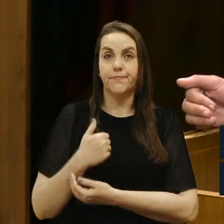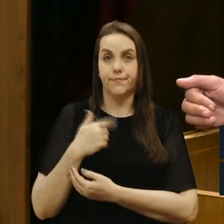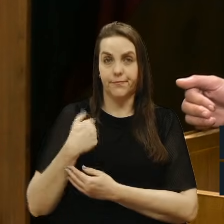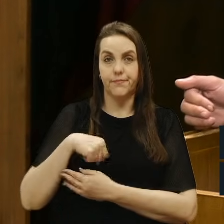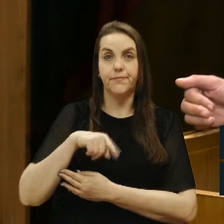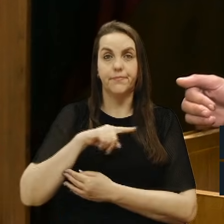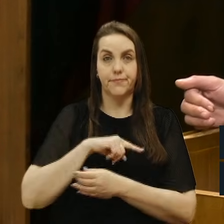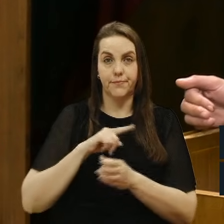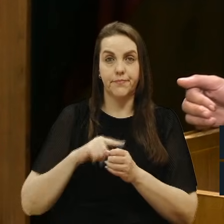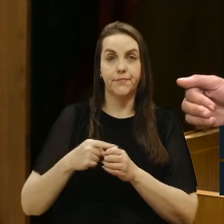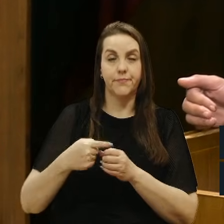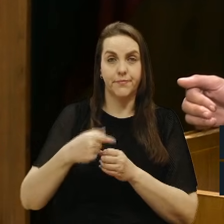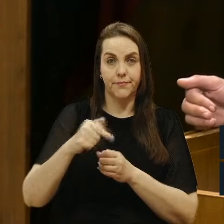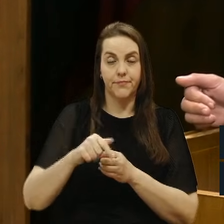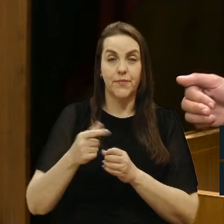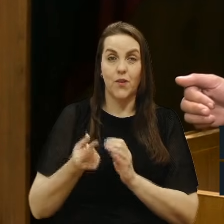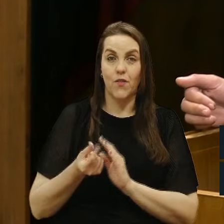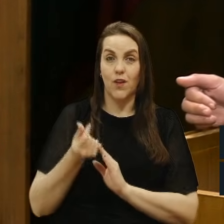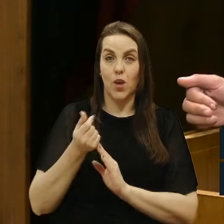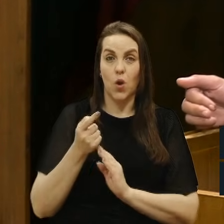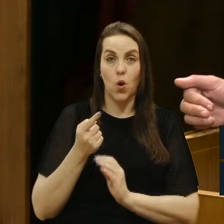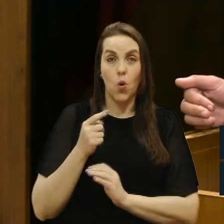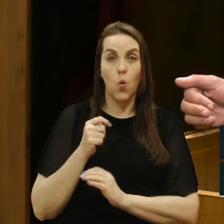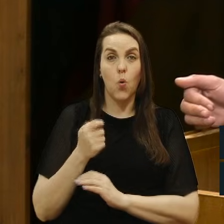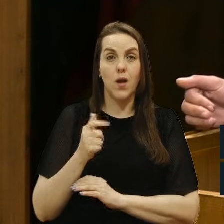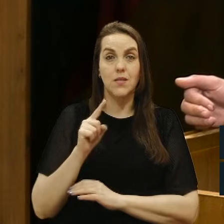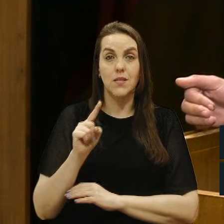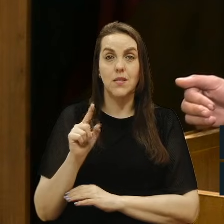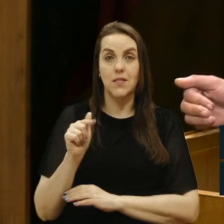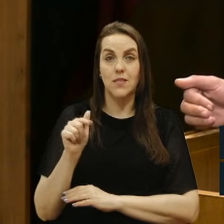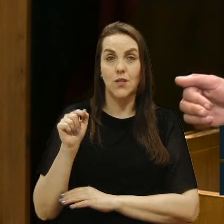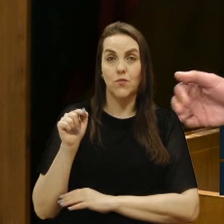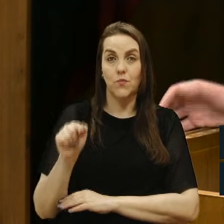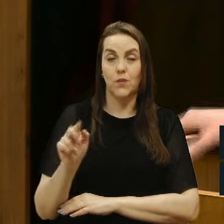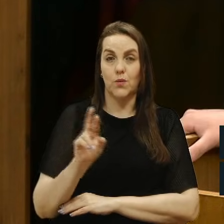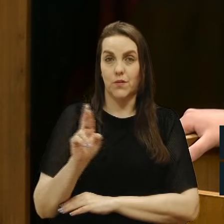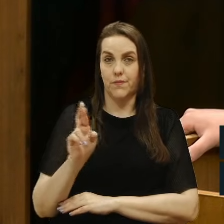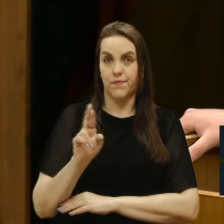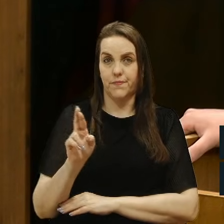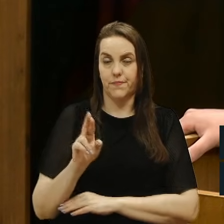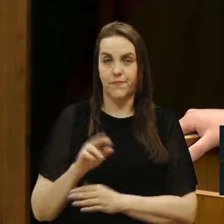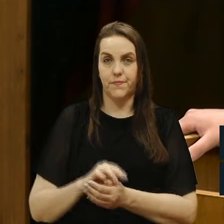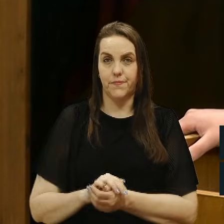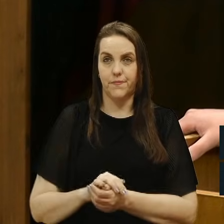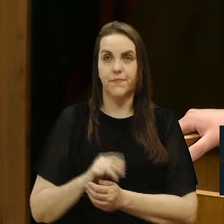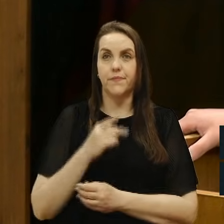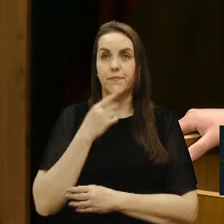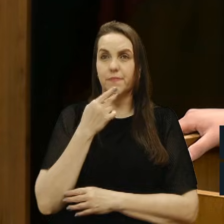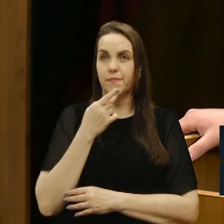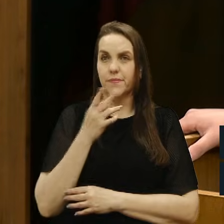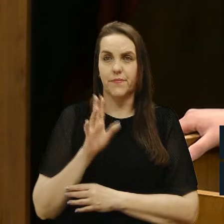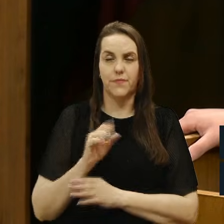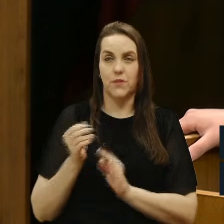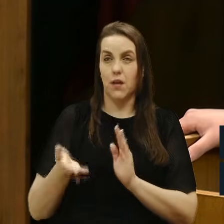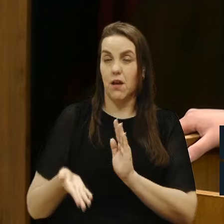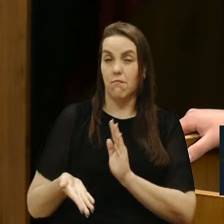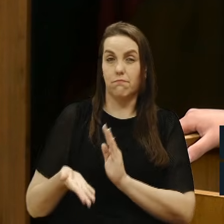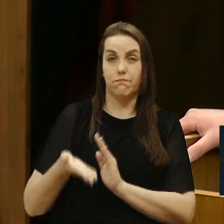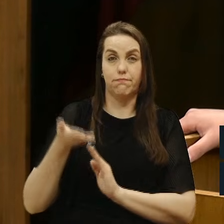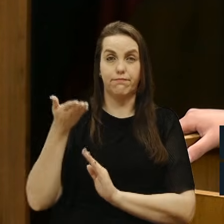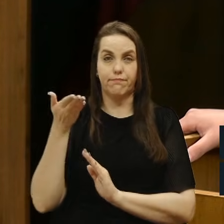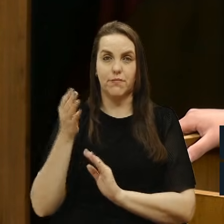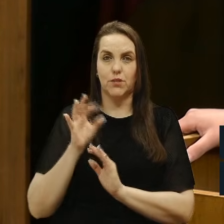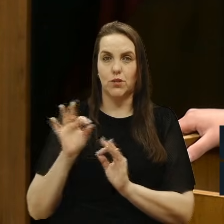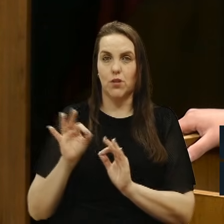cidade chegaram ao valor de quase 17 mil reais. Então nós estamos falando de um aumento que não foi um aumento